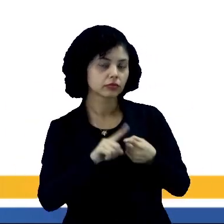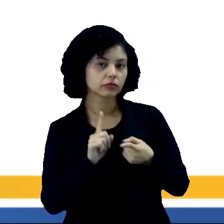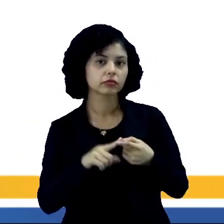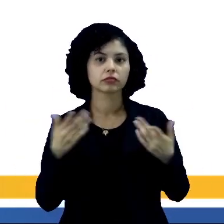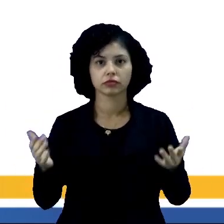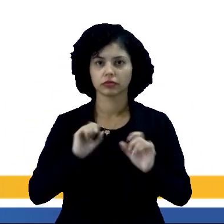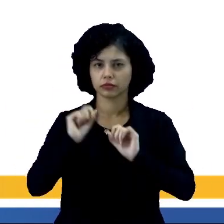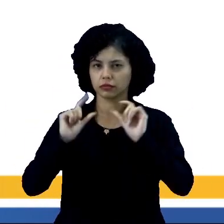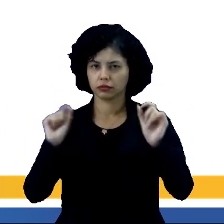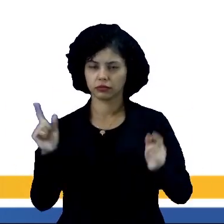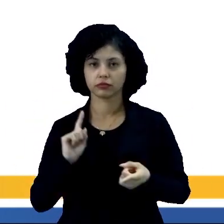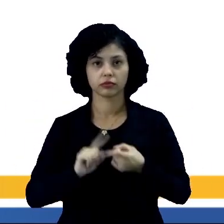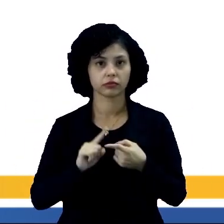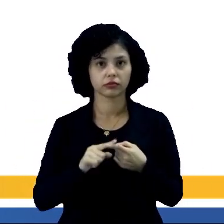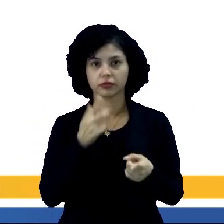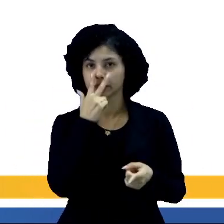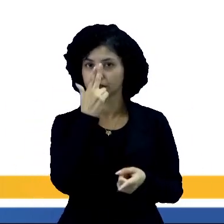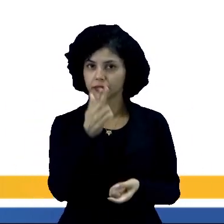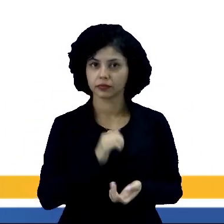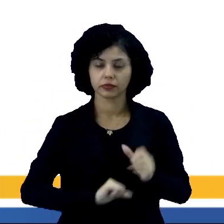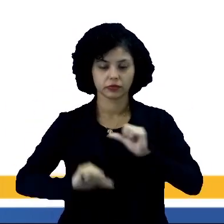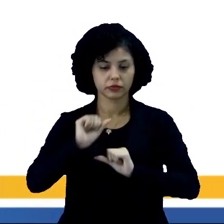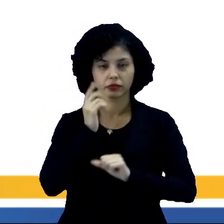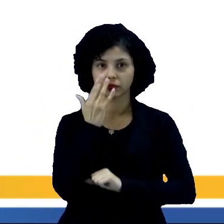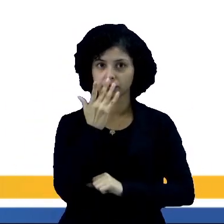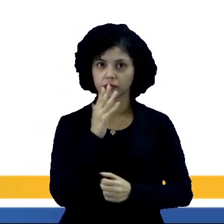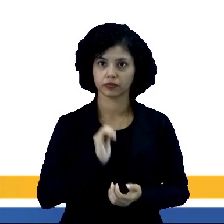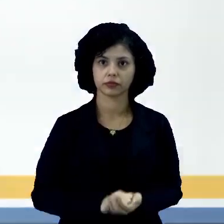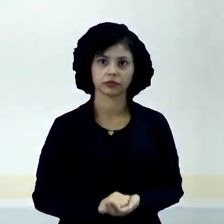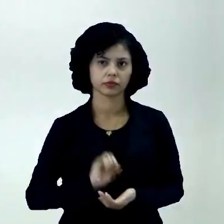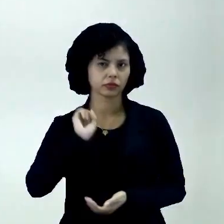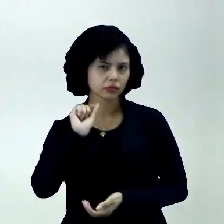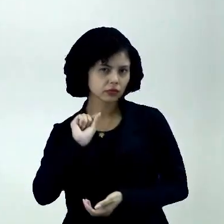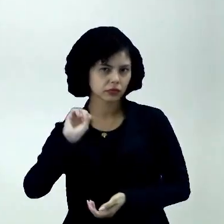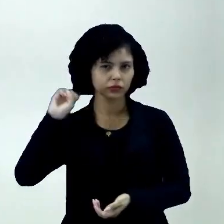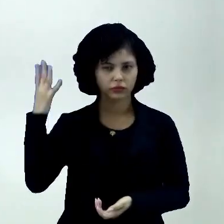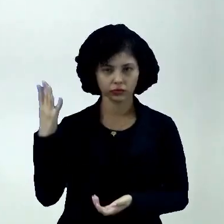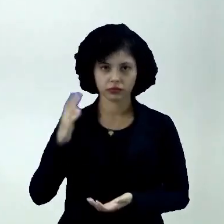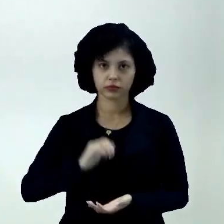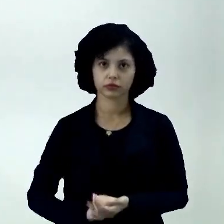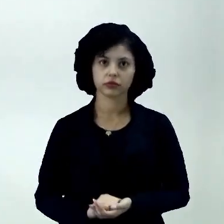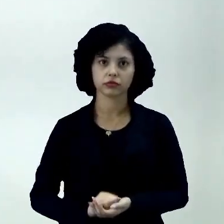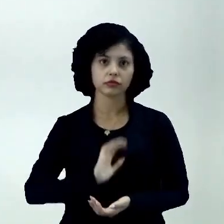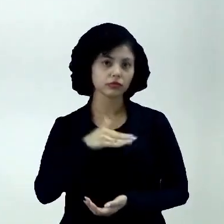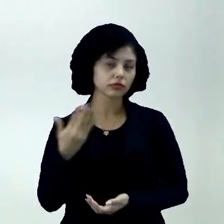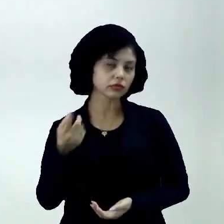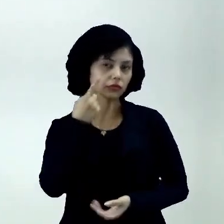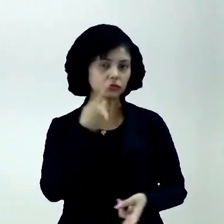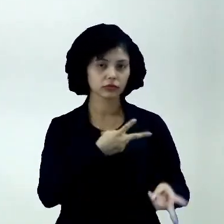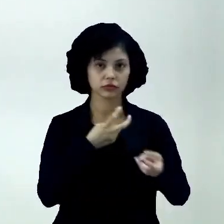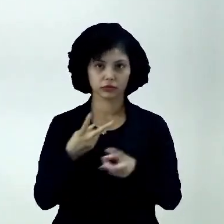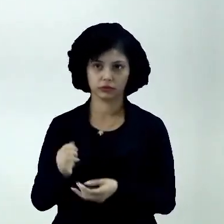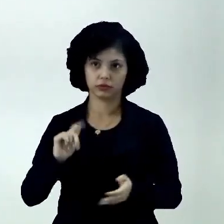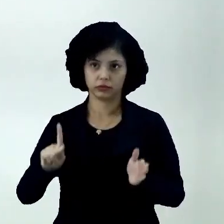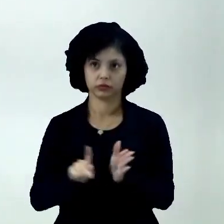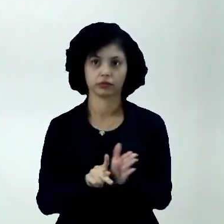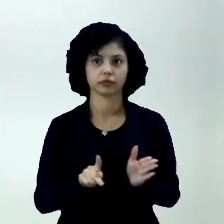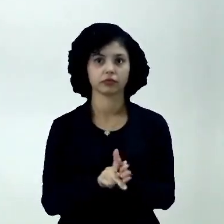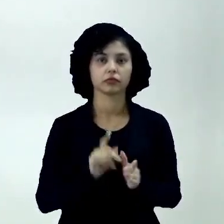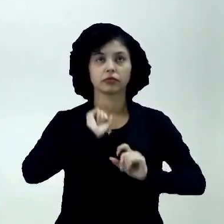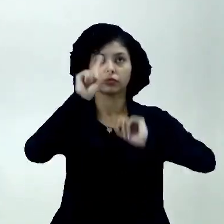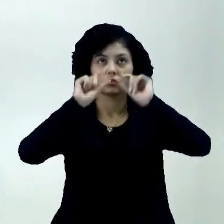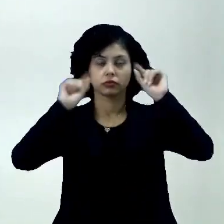ficar piscando? Por que vai parecer que ela está mudando de cor? O que acontece nesse caso? Quando a gente observa exclusivamente